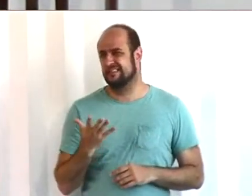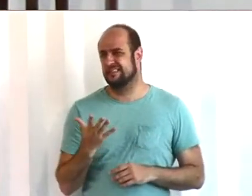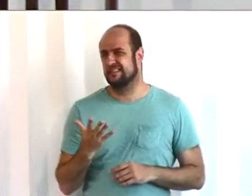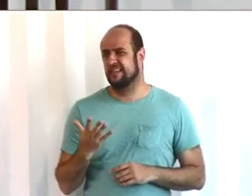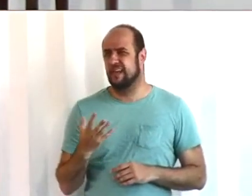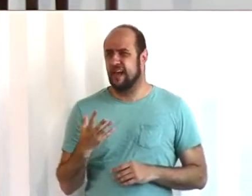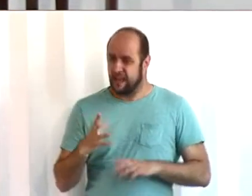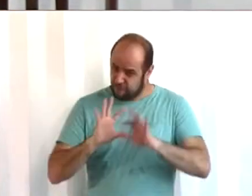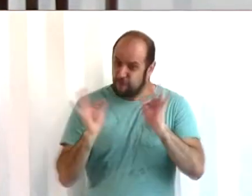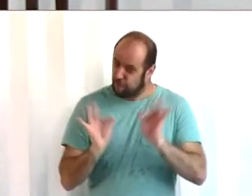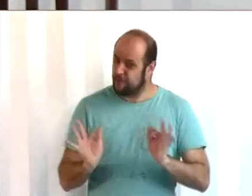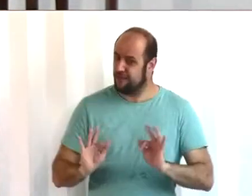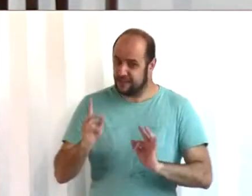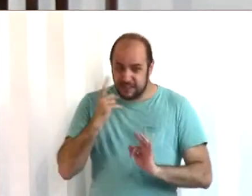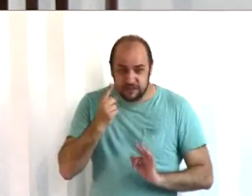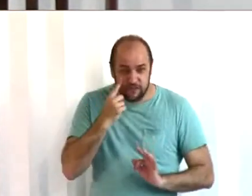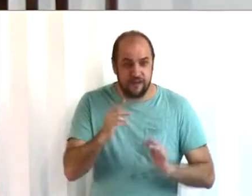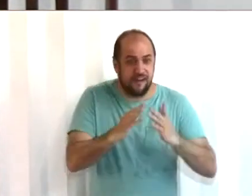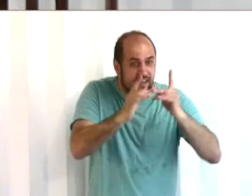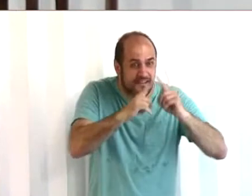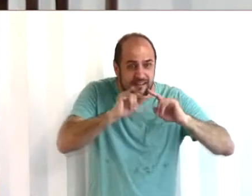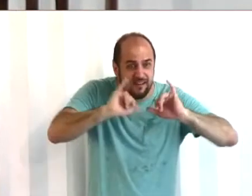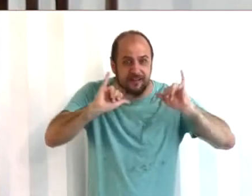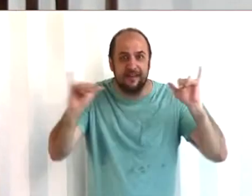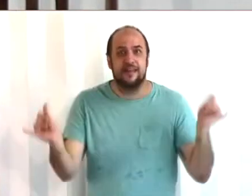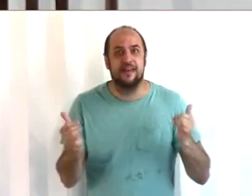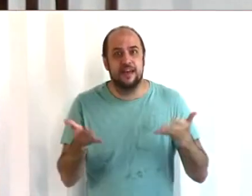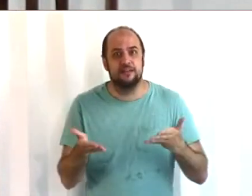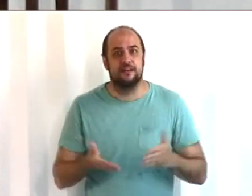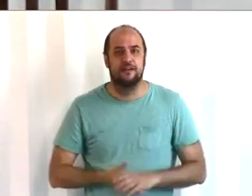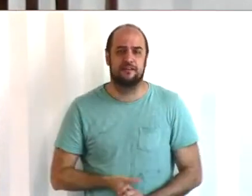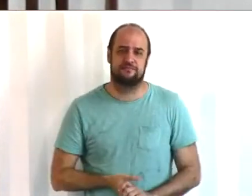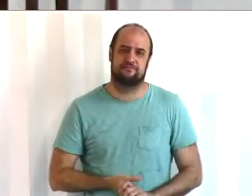pregando entre os gentios?